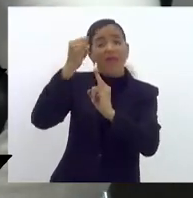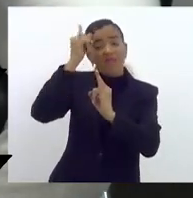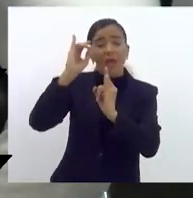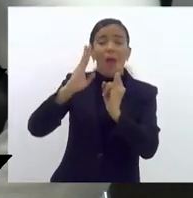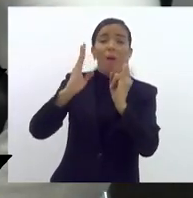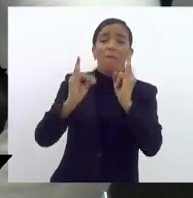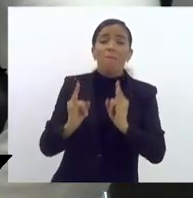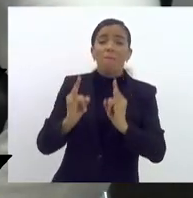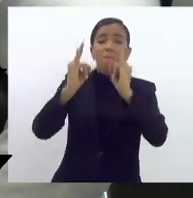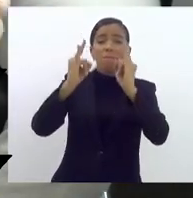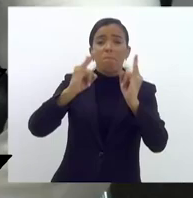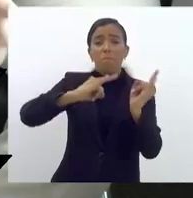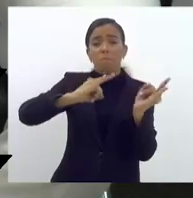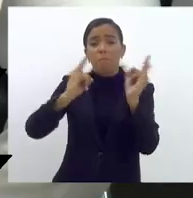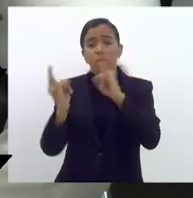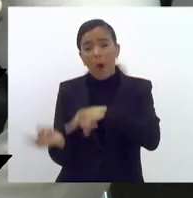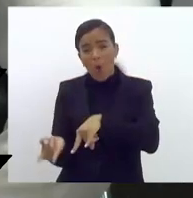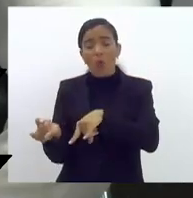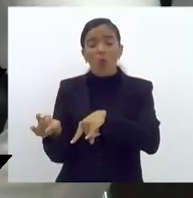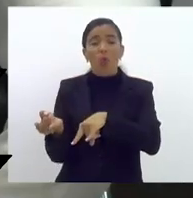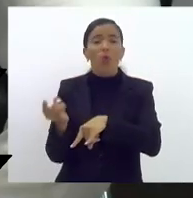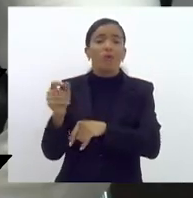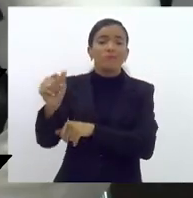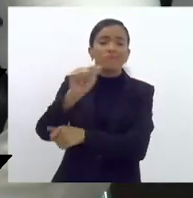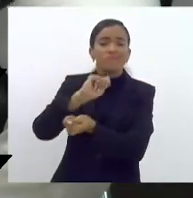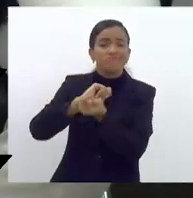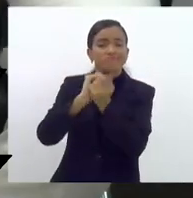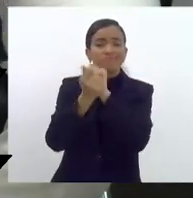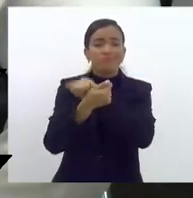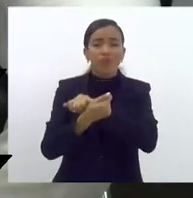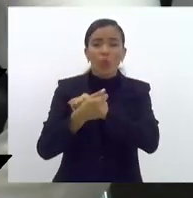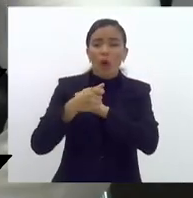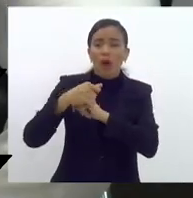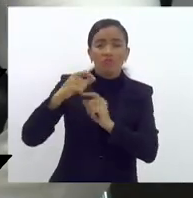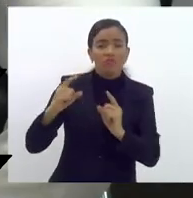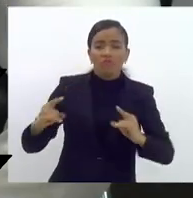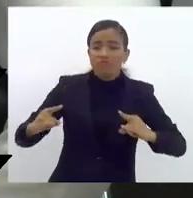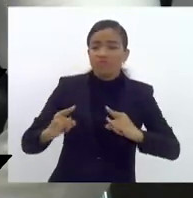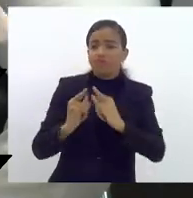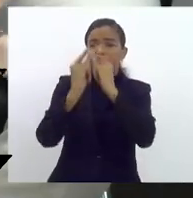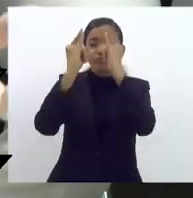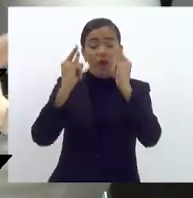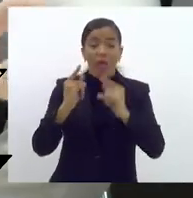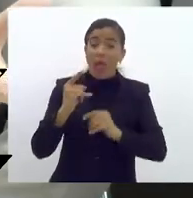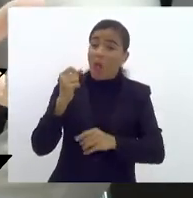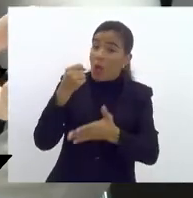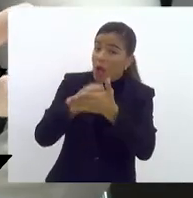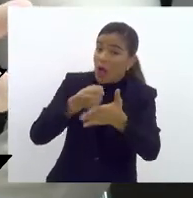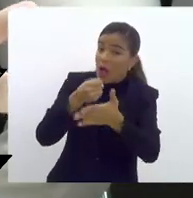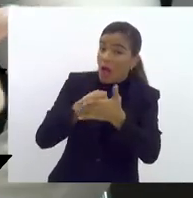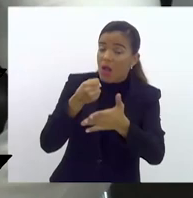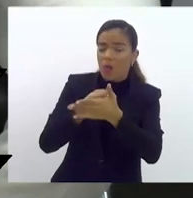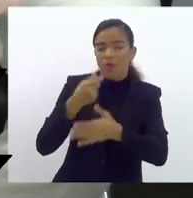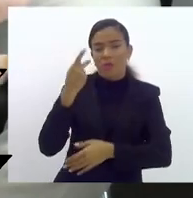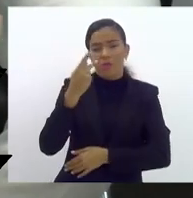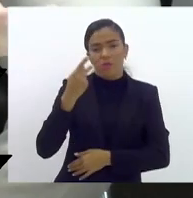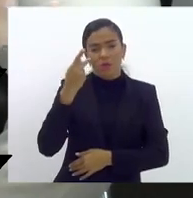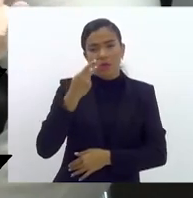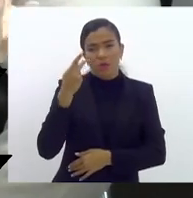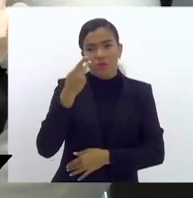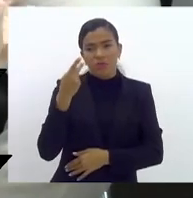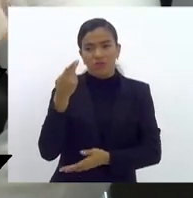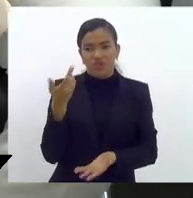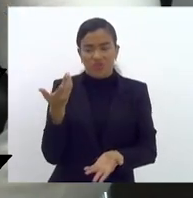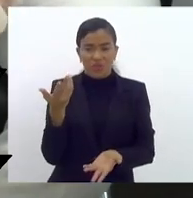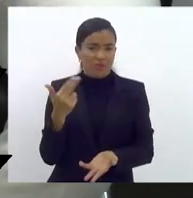às vezes para dois pavimentos para virar lá uma torre não sei que é uma luta política que jamais pode